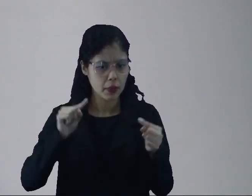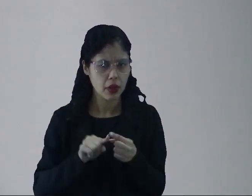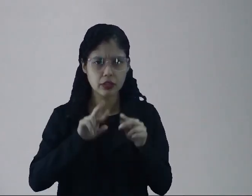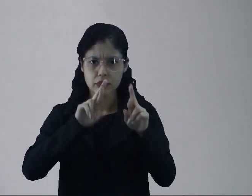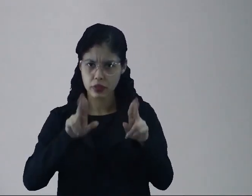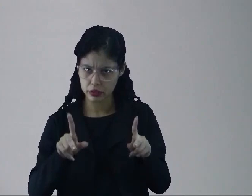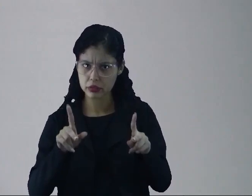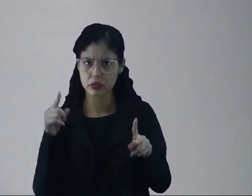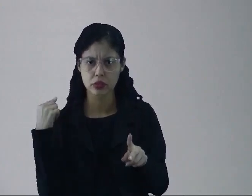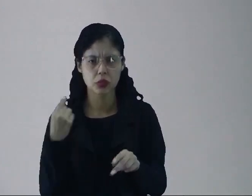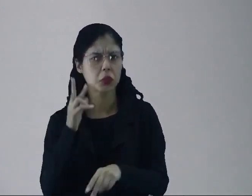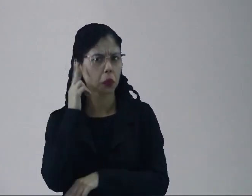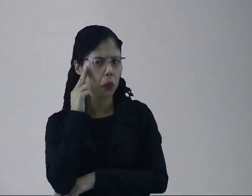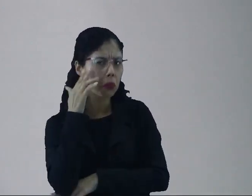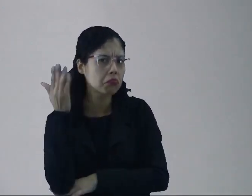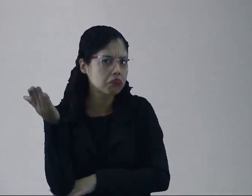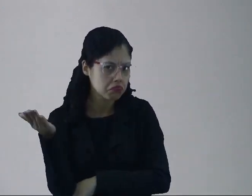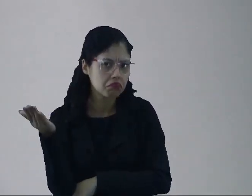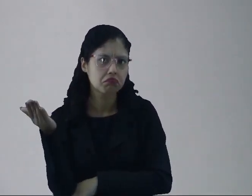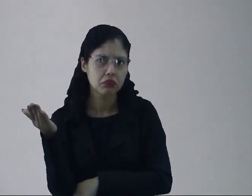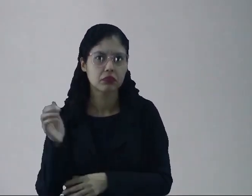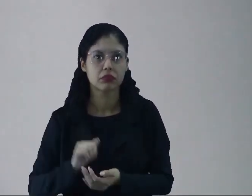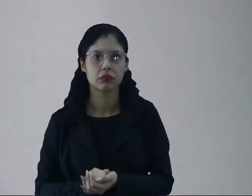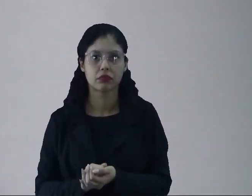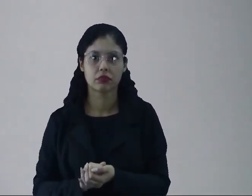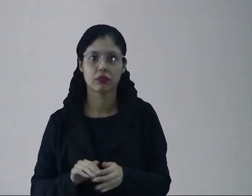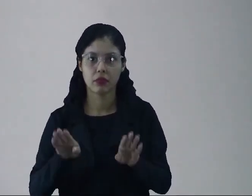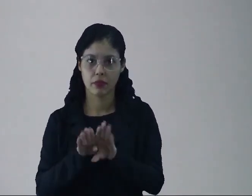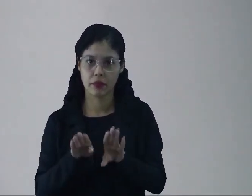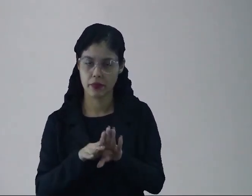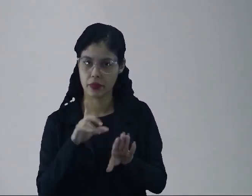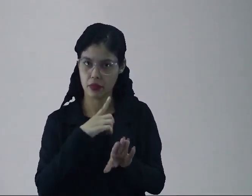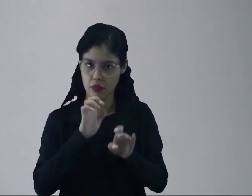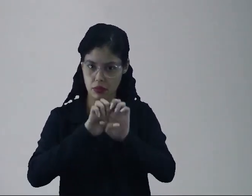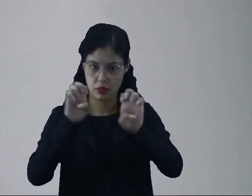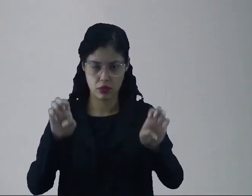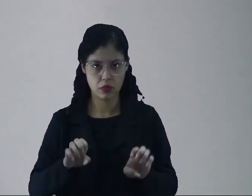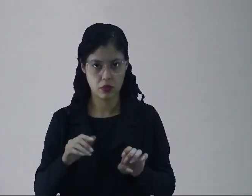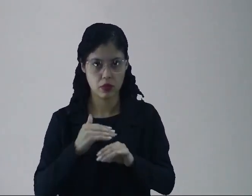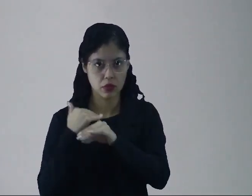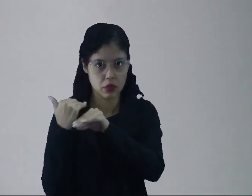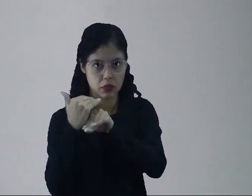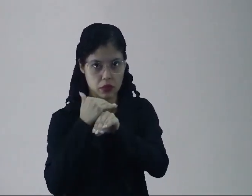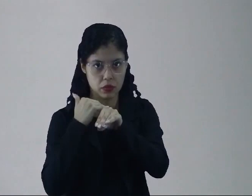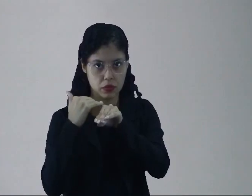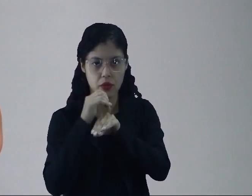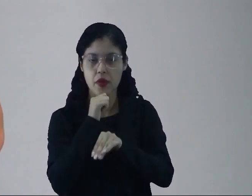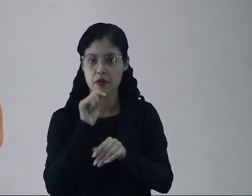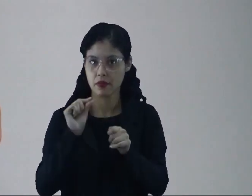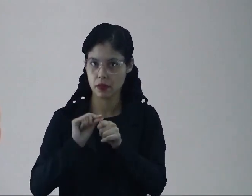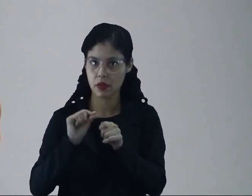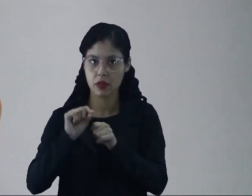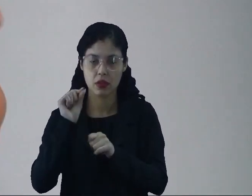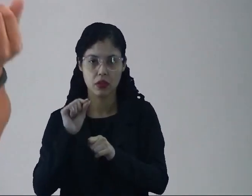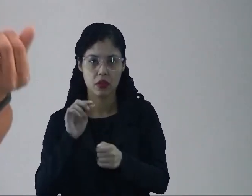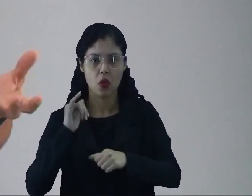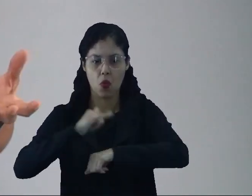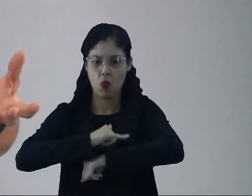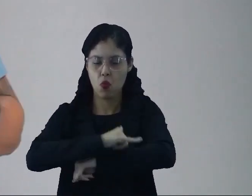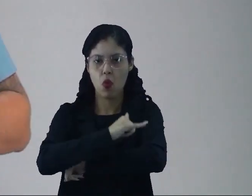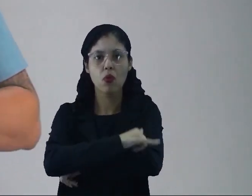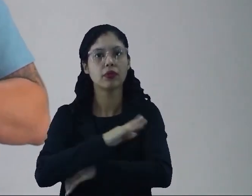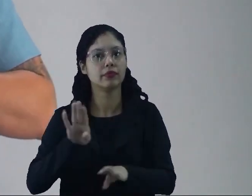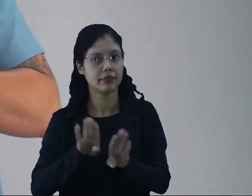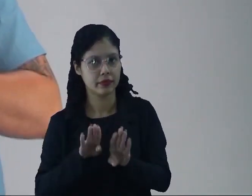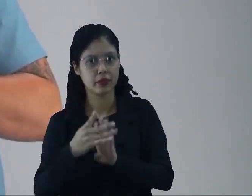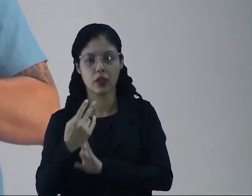é diferente do normal. Essa membrana plasmática ela tem uma estrutura superficial formada por gorduras e